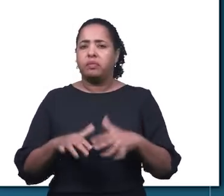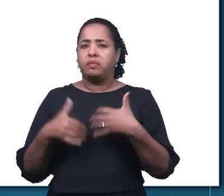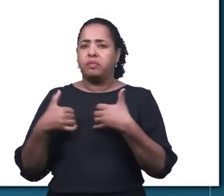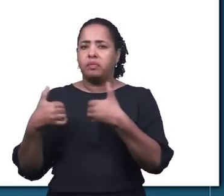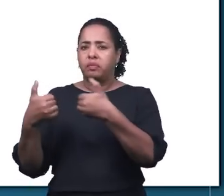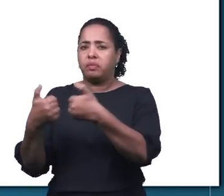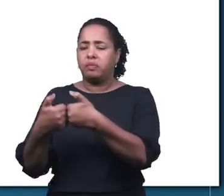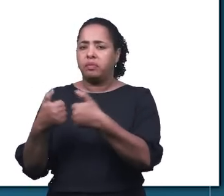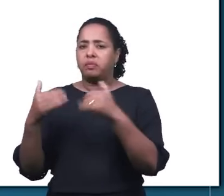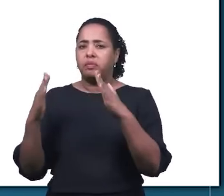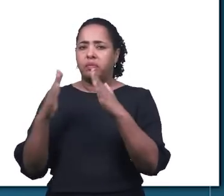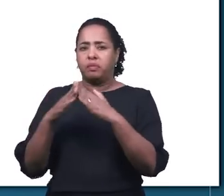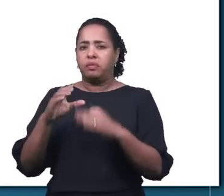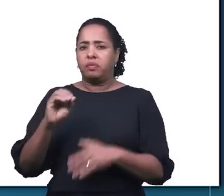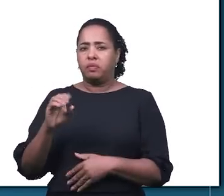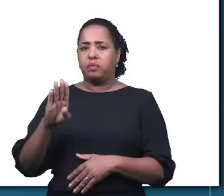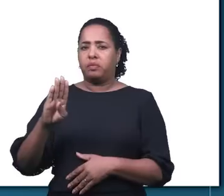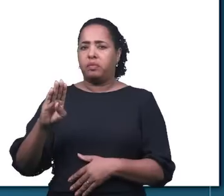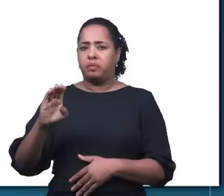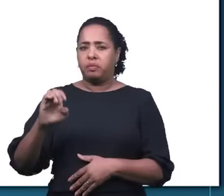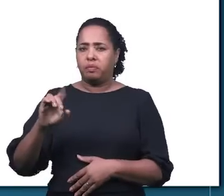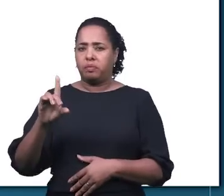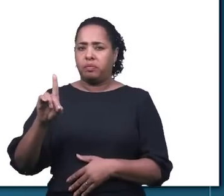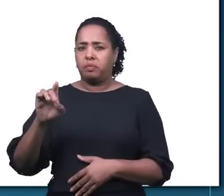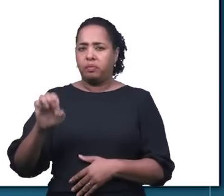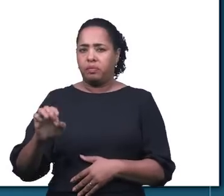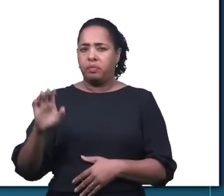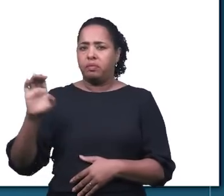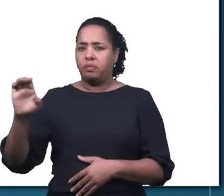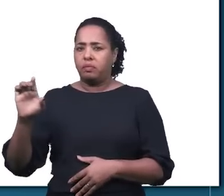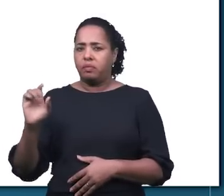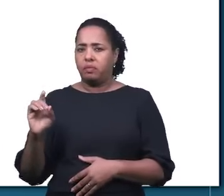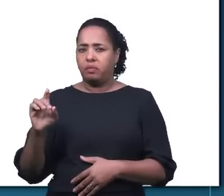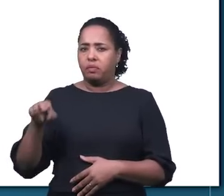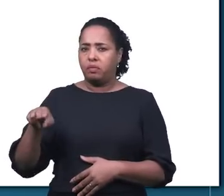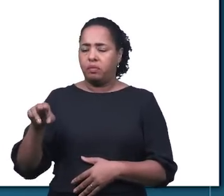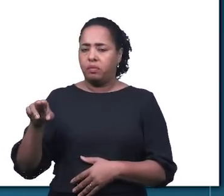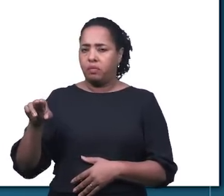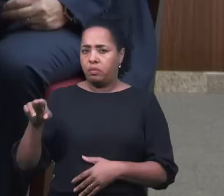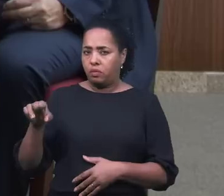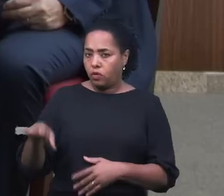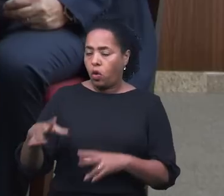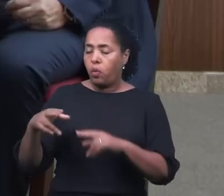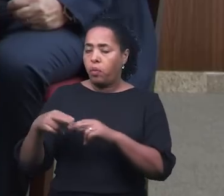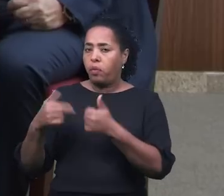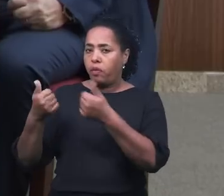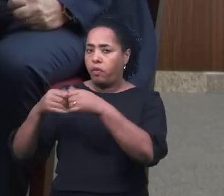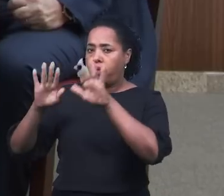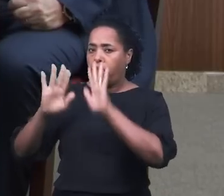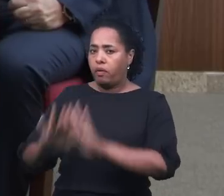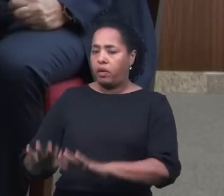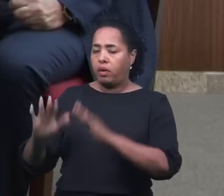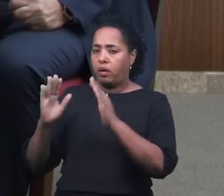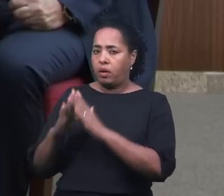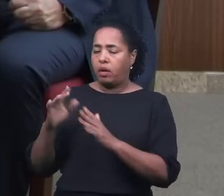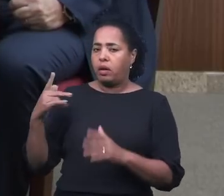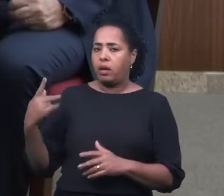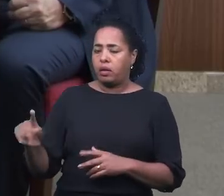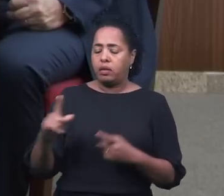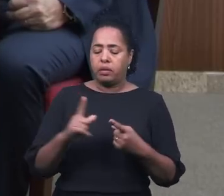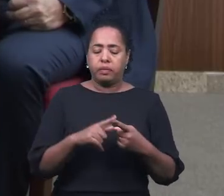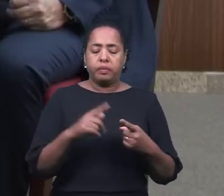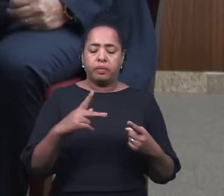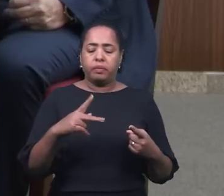a casa de Obed-Edom, pelo fato dela ter ficado em sua casa? Temos a resposta do obreiro